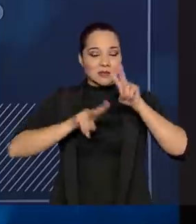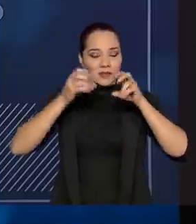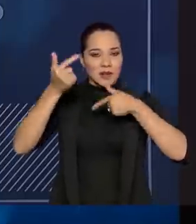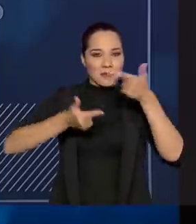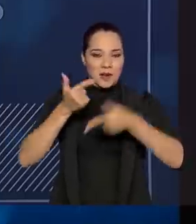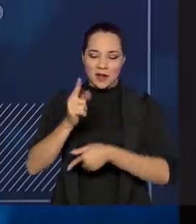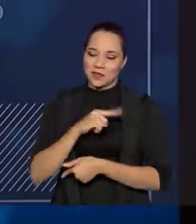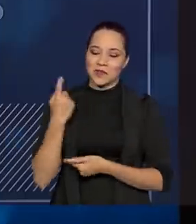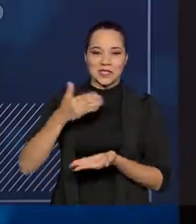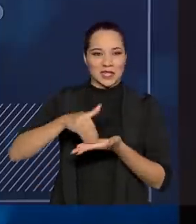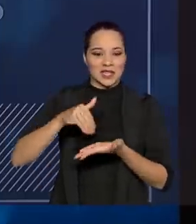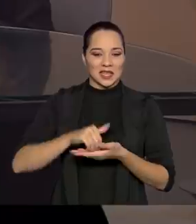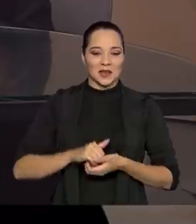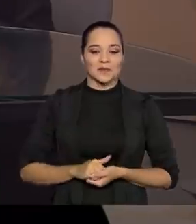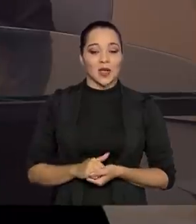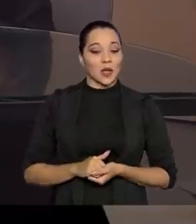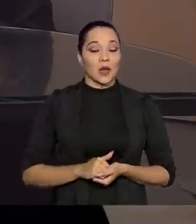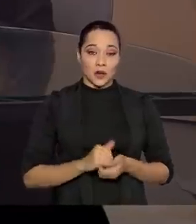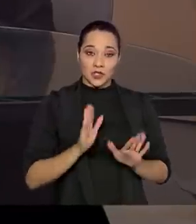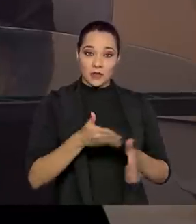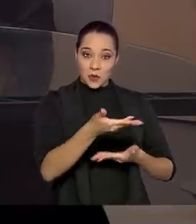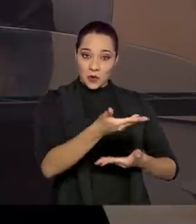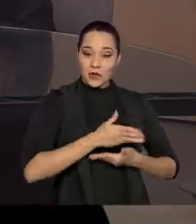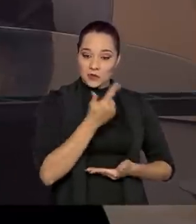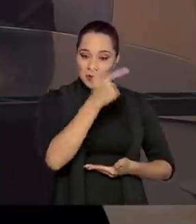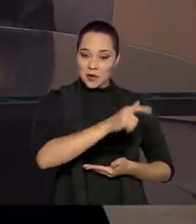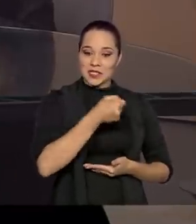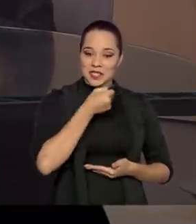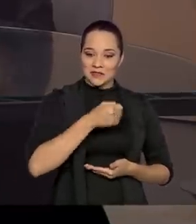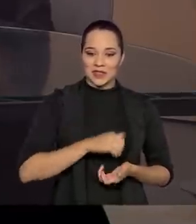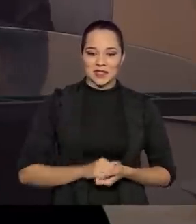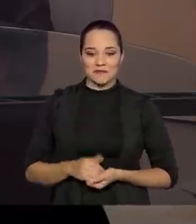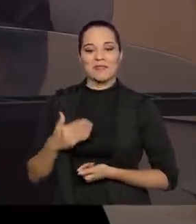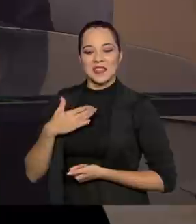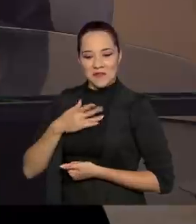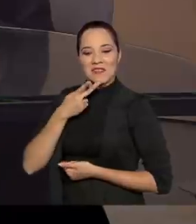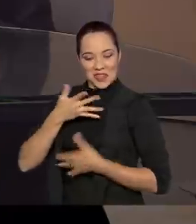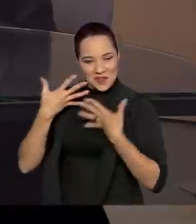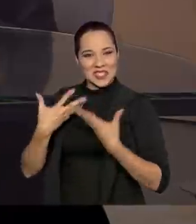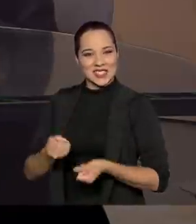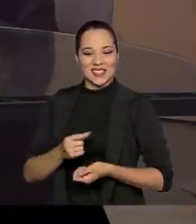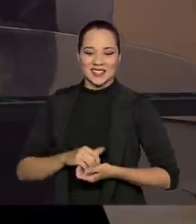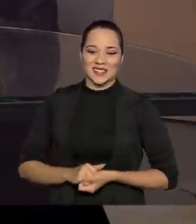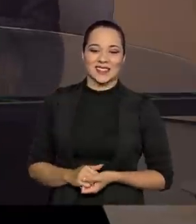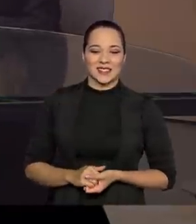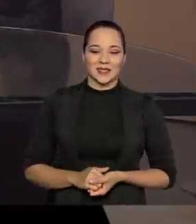da nossa secretaria. Já fica o convite para uma próxima entrevista. E fica aqui também o meu registro que eu aceito.